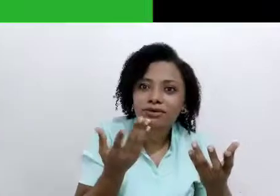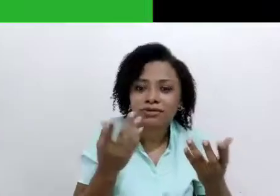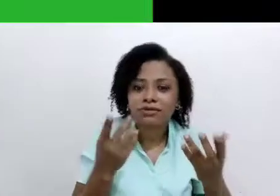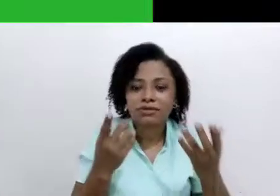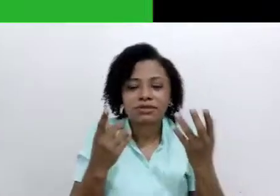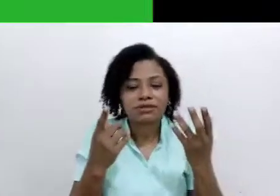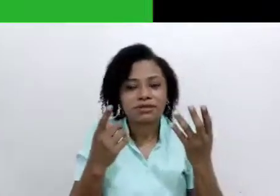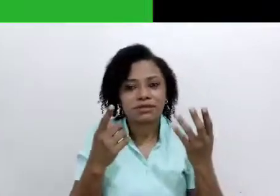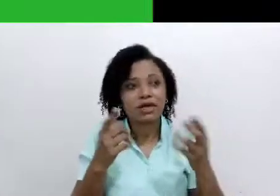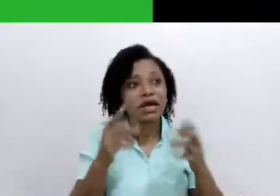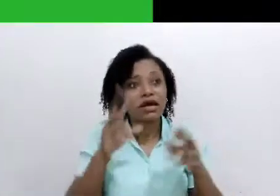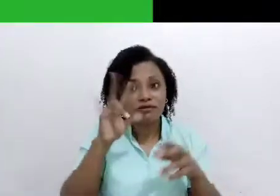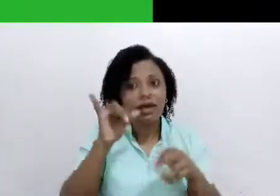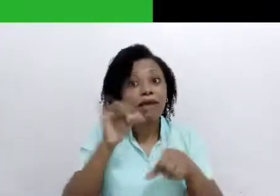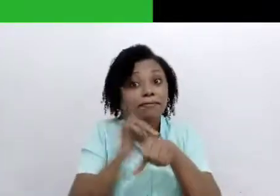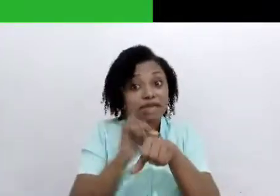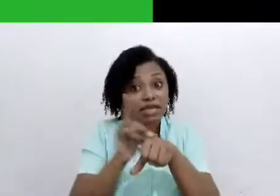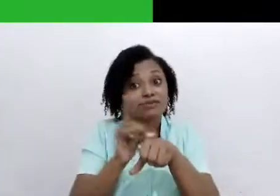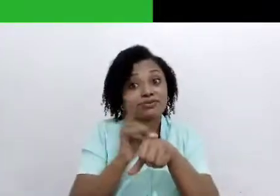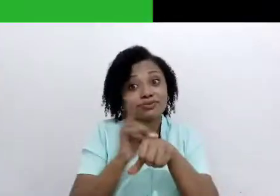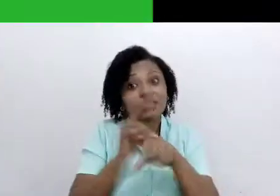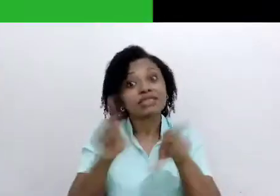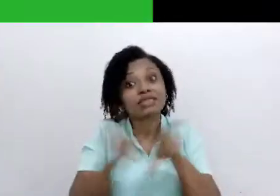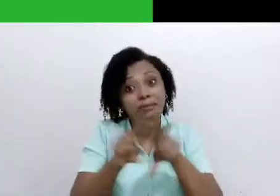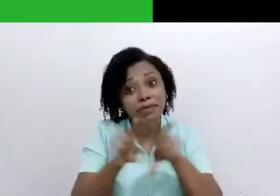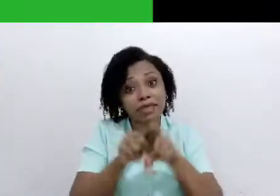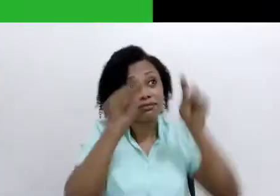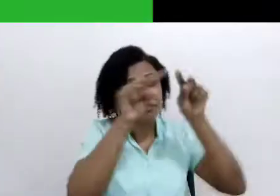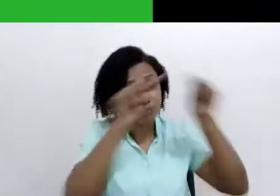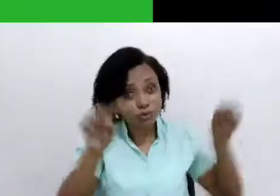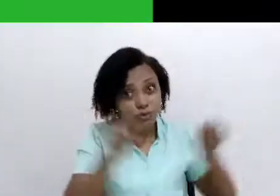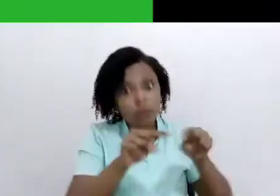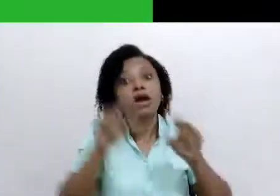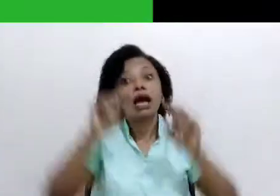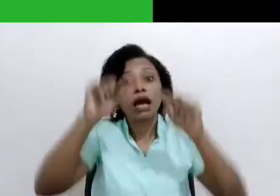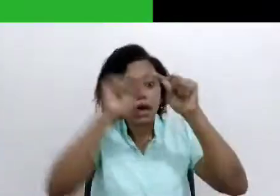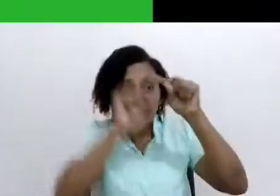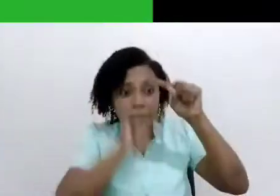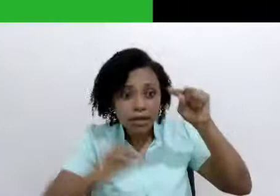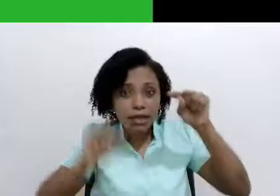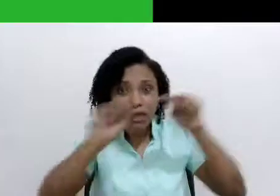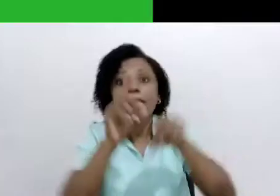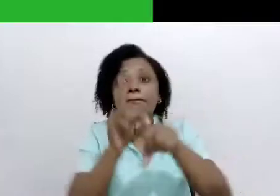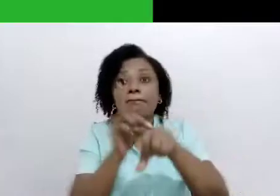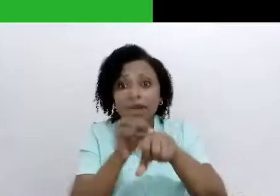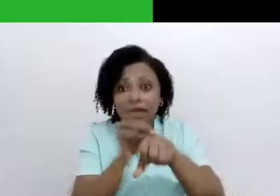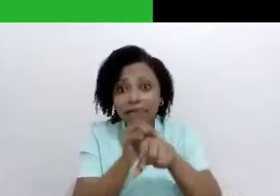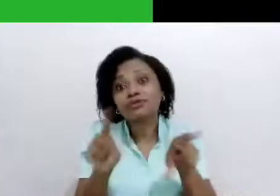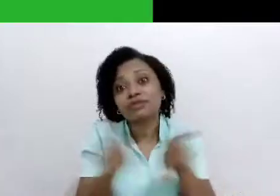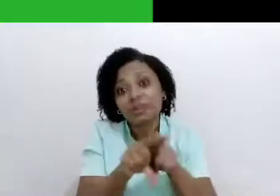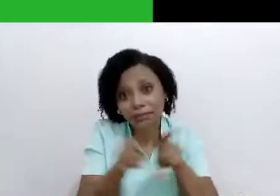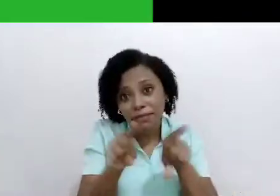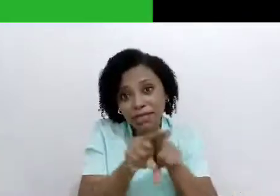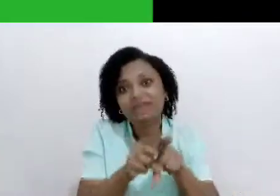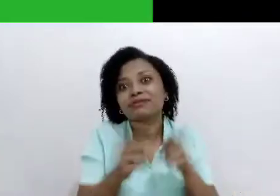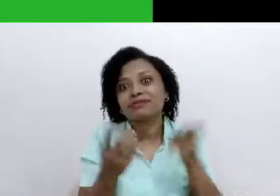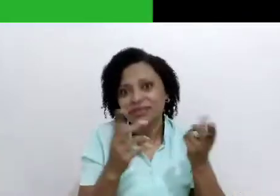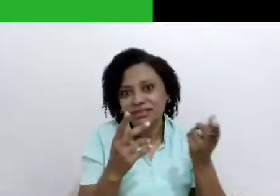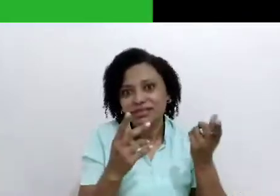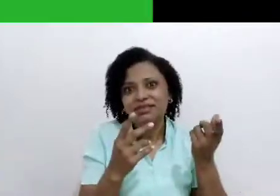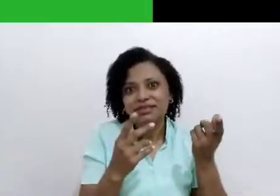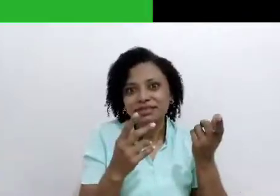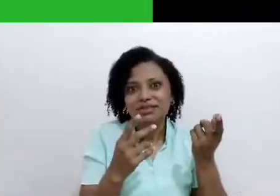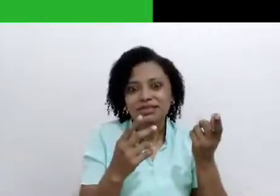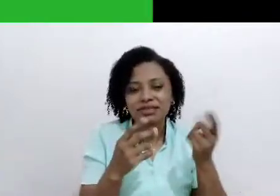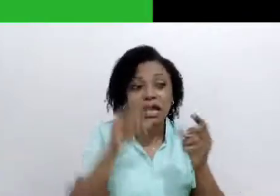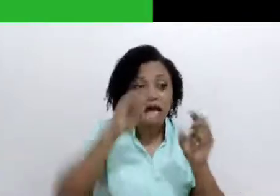azul também vai continuar preto. A gente só viria azul se a luz que está sendo iluminada aqui fosse